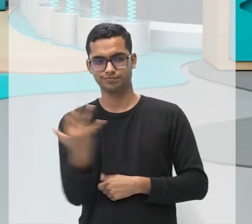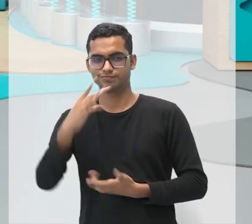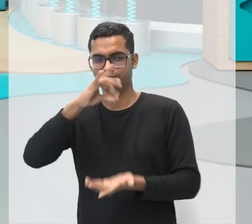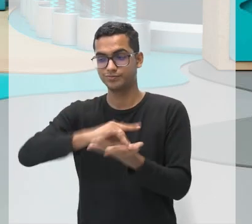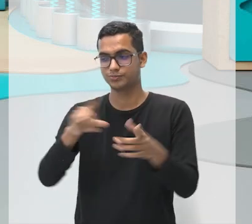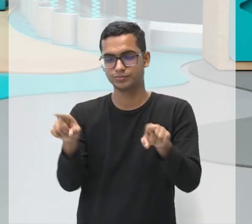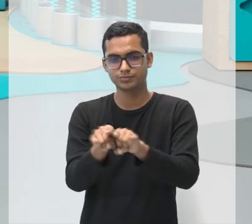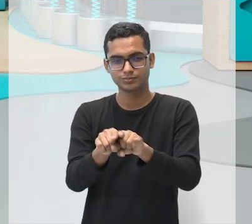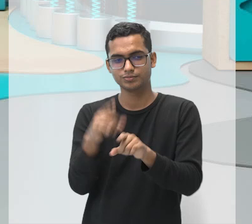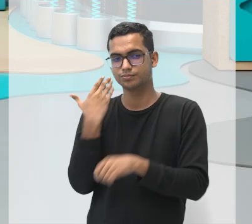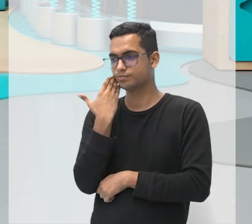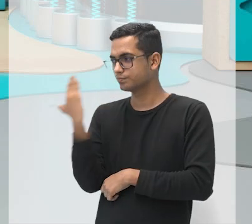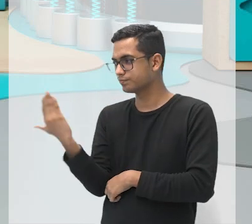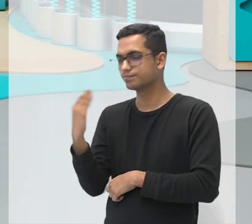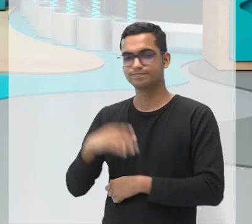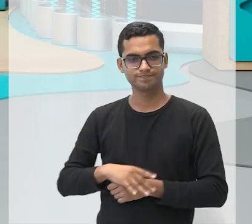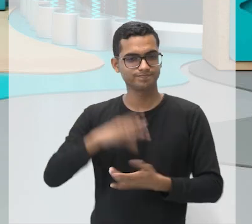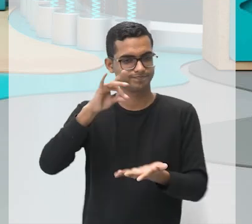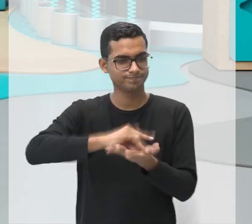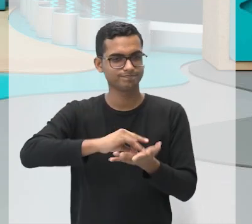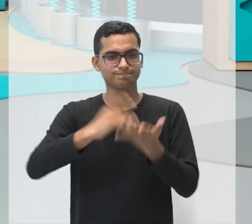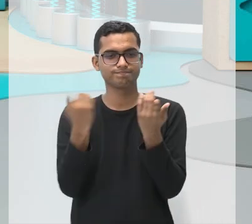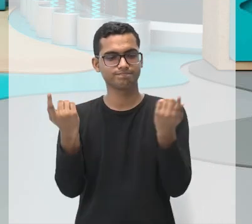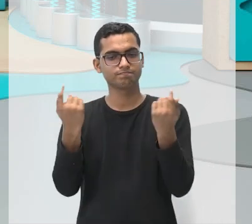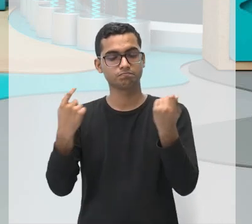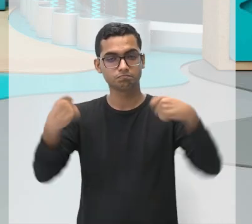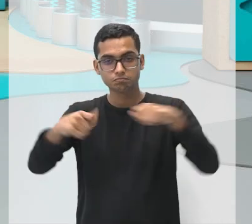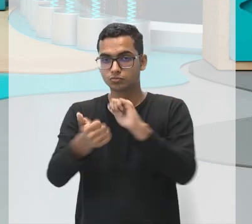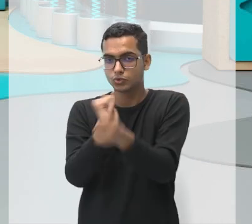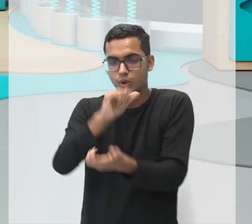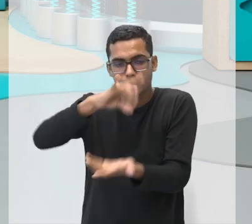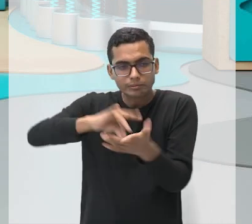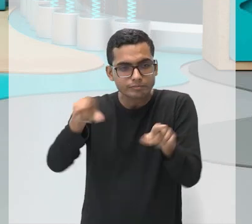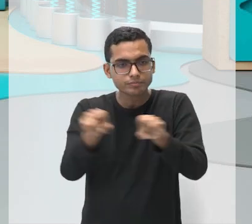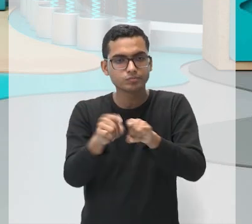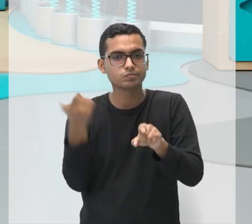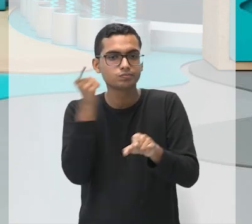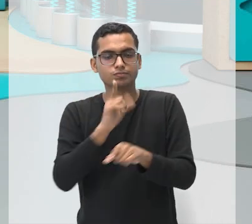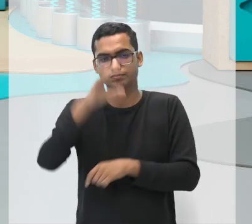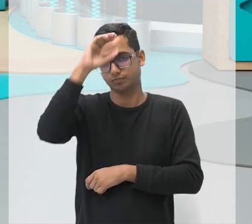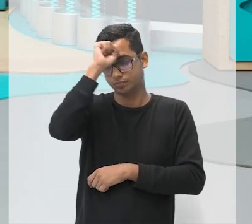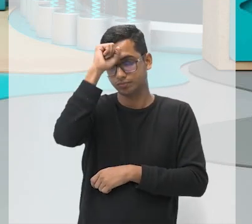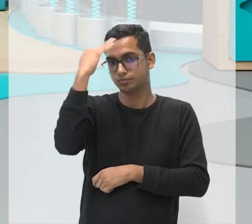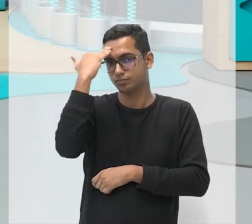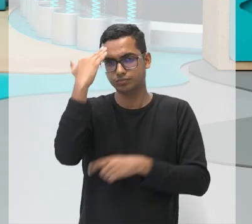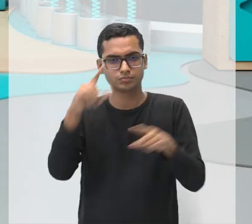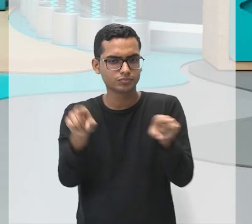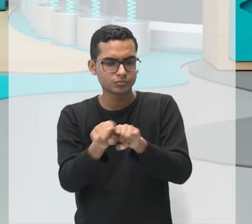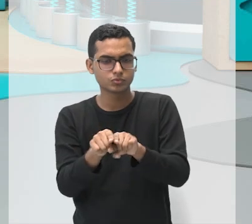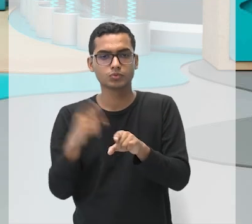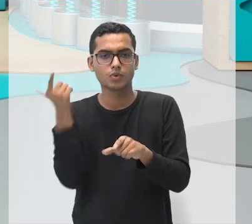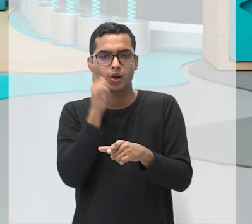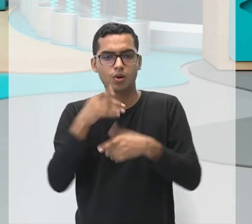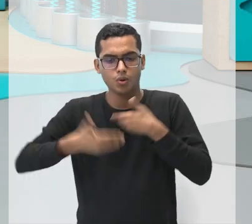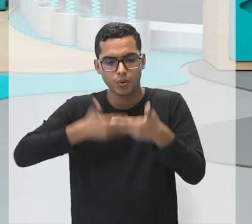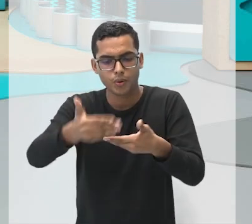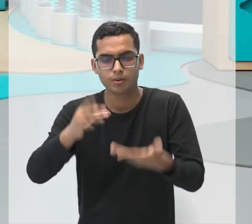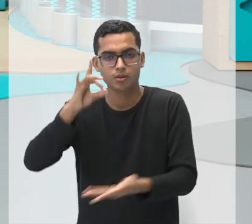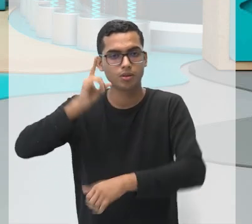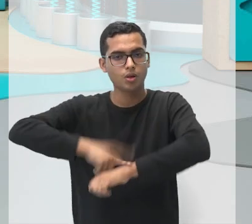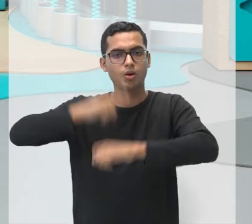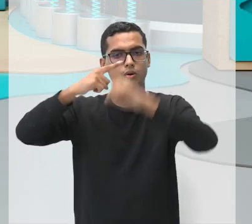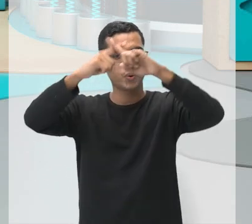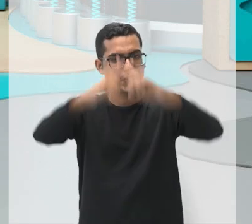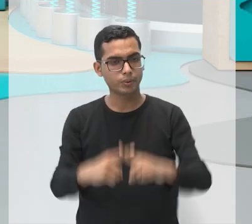esportes possível, ok? Para ele poder competir aqui dentro dessas modalidades. Bom, o atletismo, ele